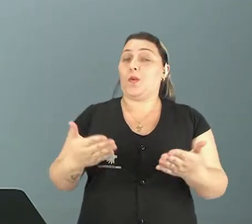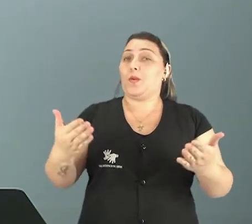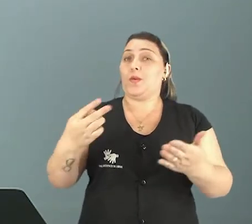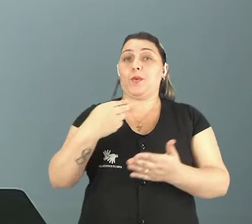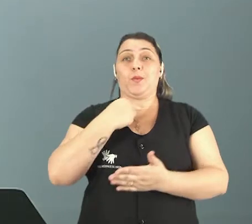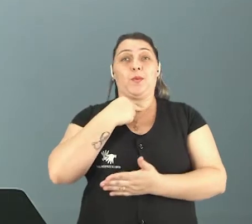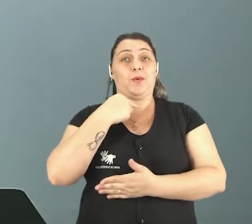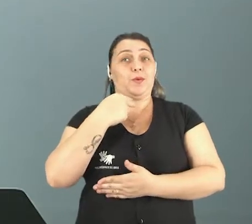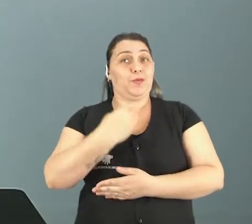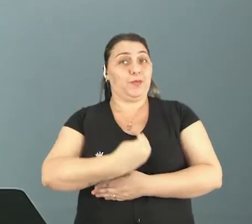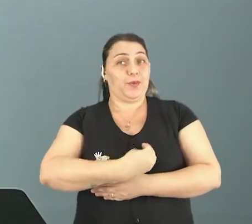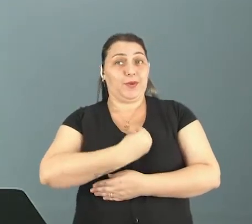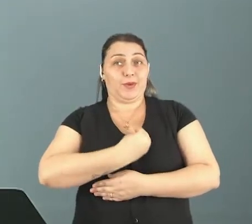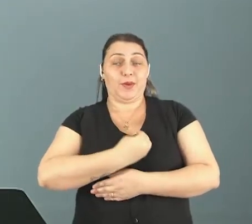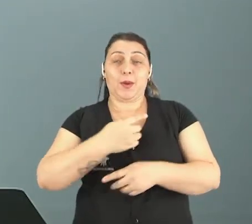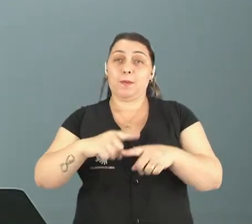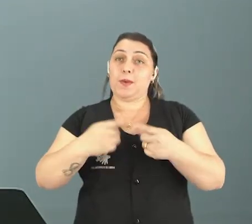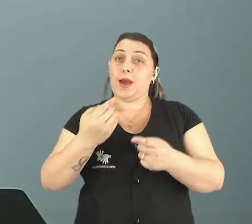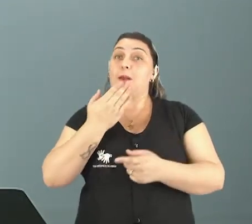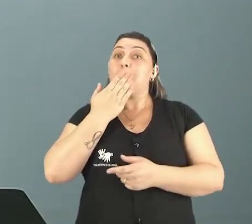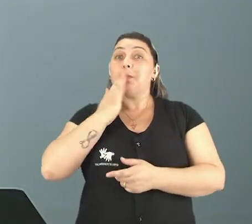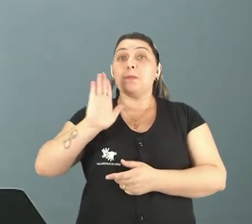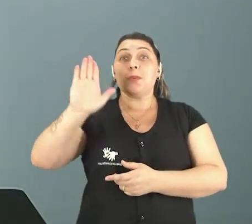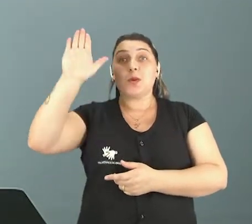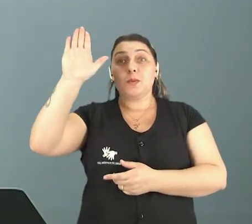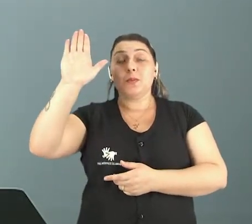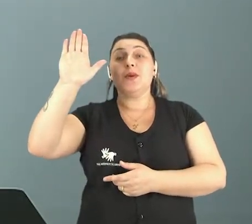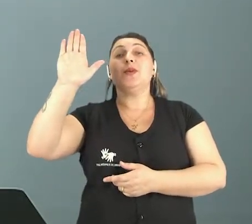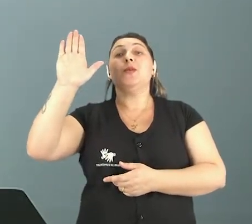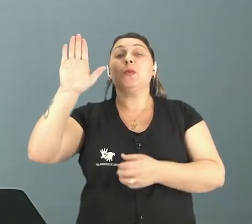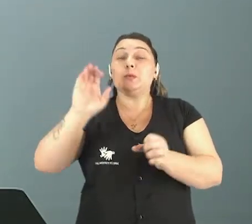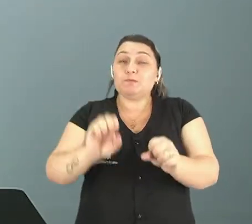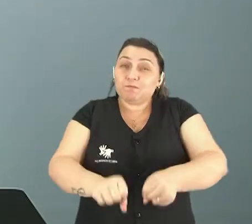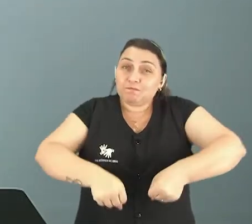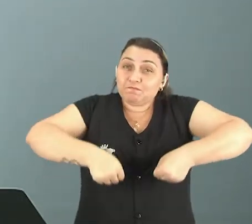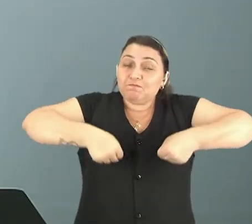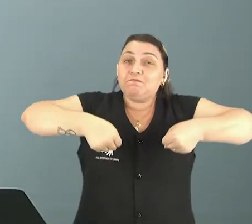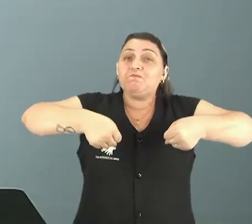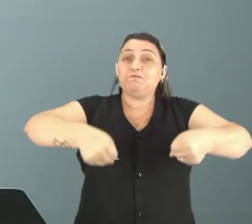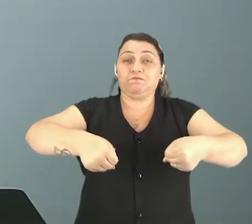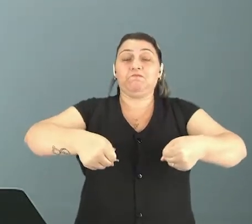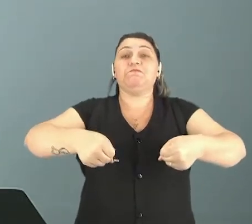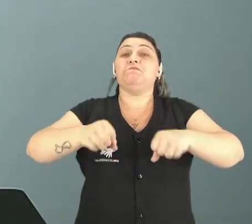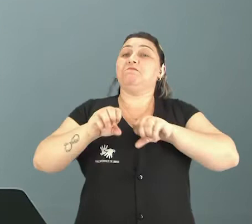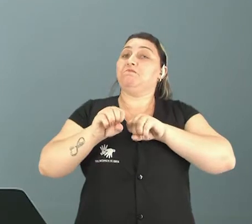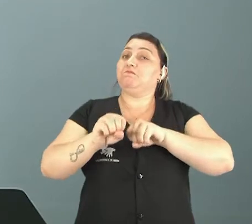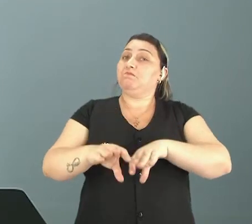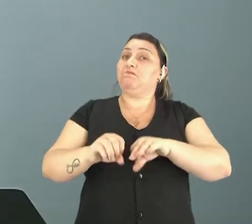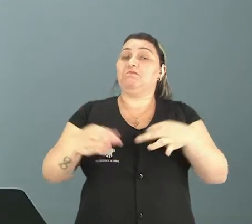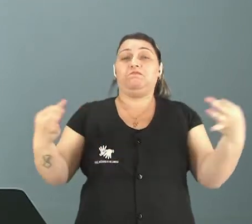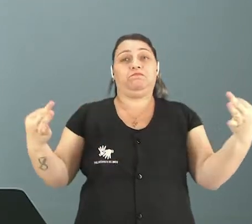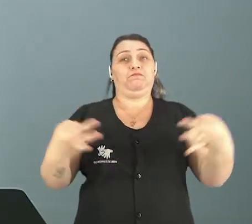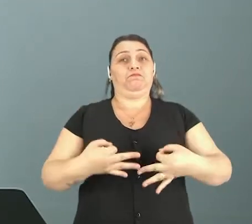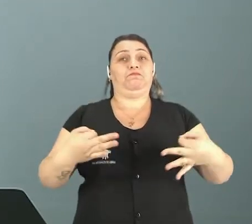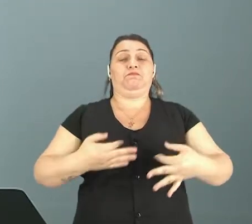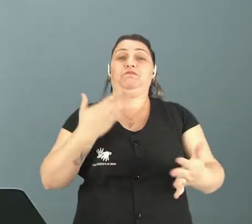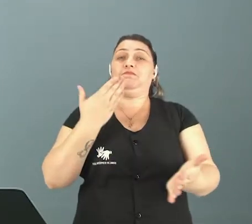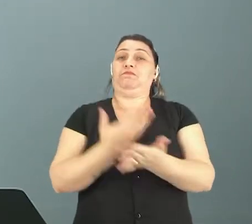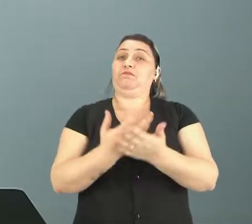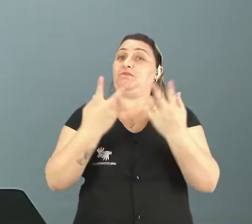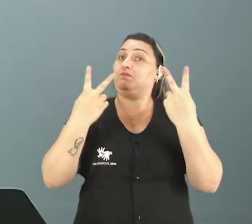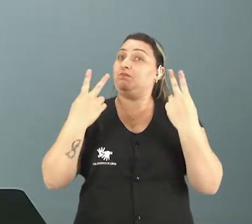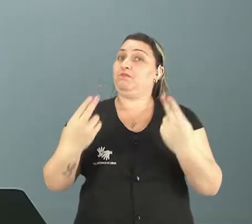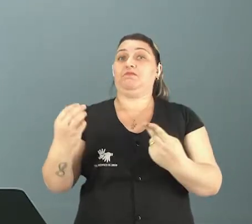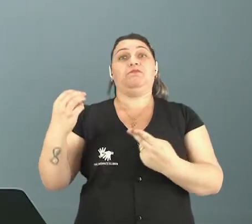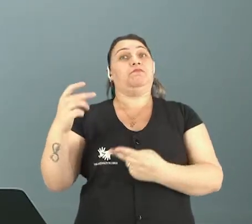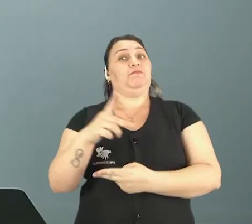com vocês, mas eu prometo que eu vou me esforçar para dar uma excelente aula, como ela